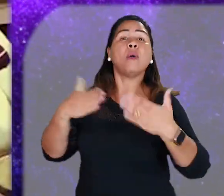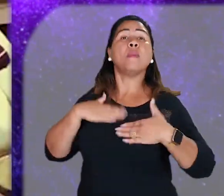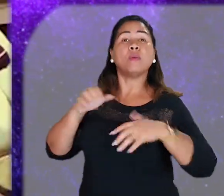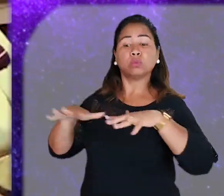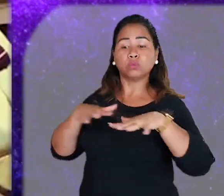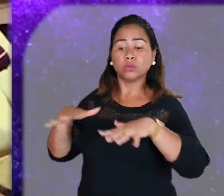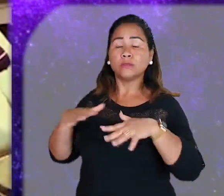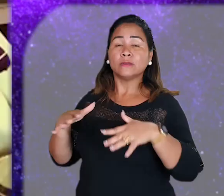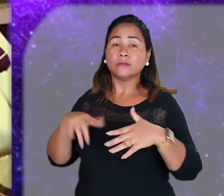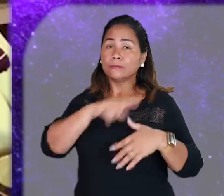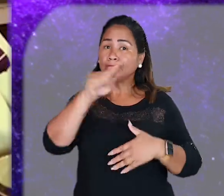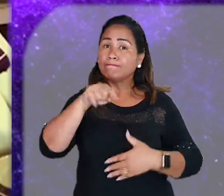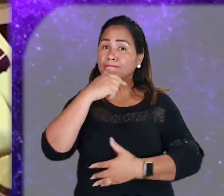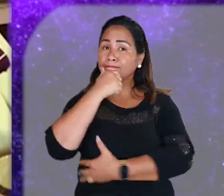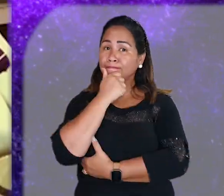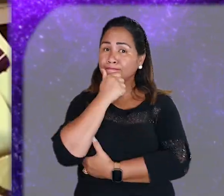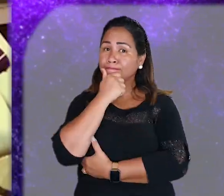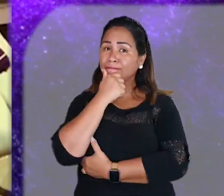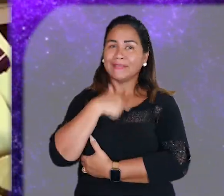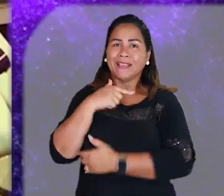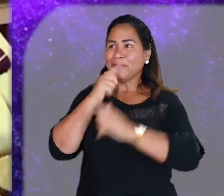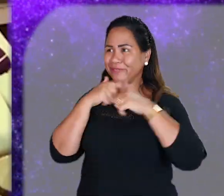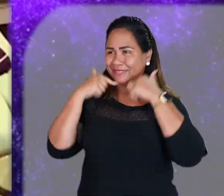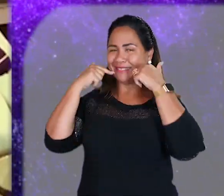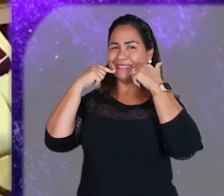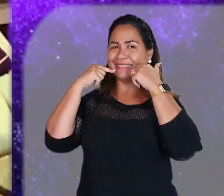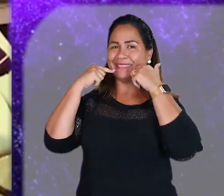o meu comportamento minha atitude a minha ação